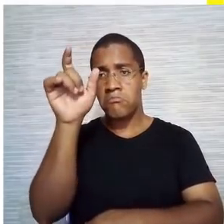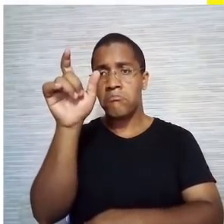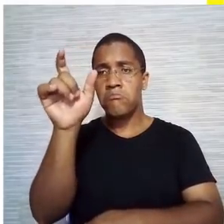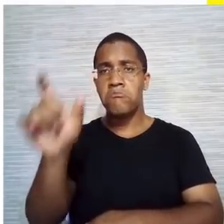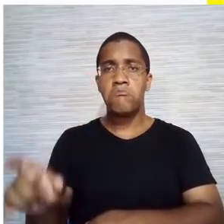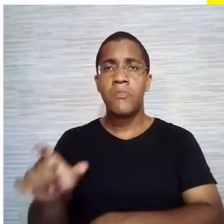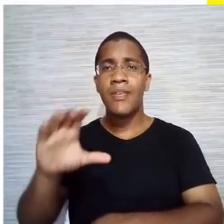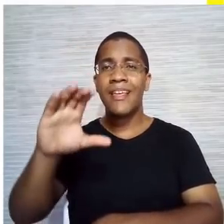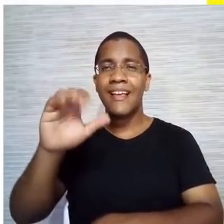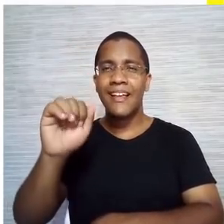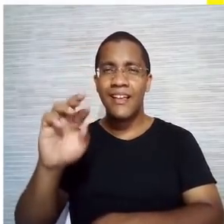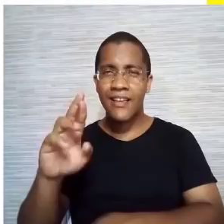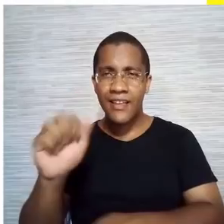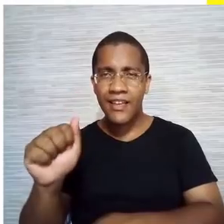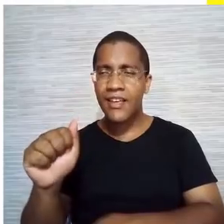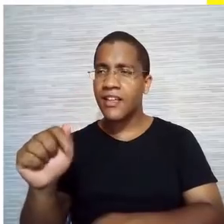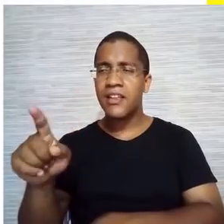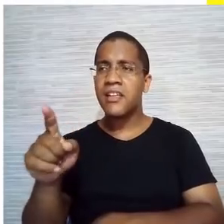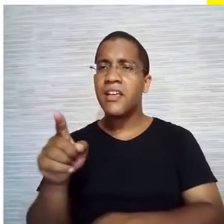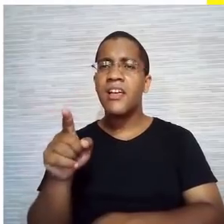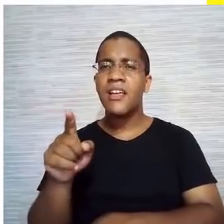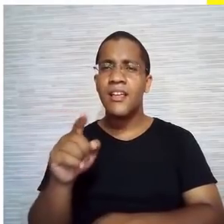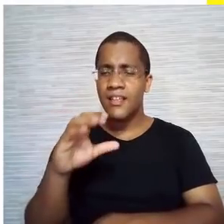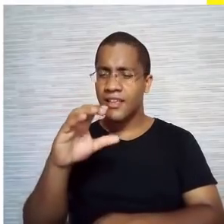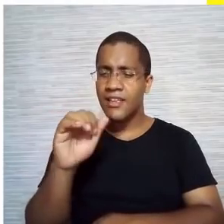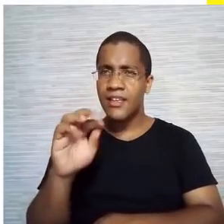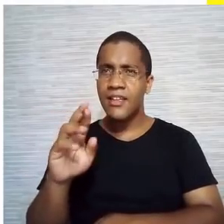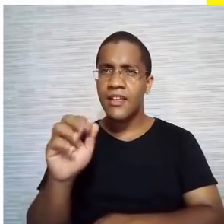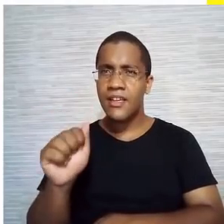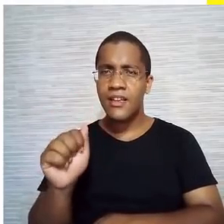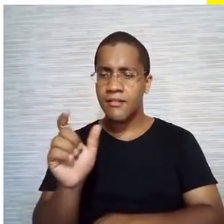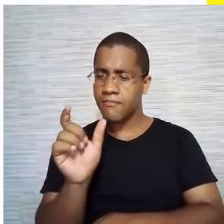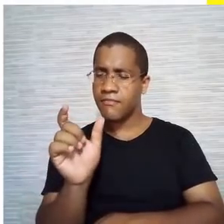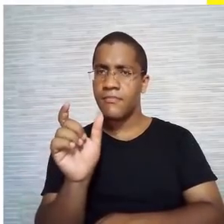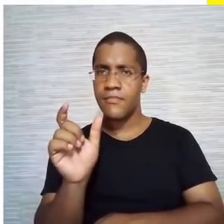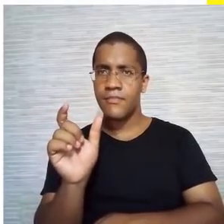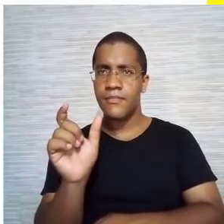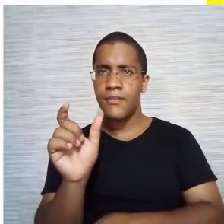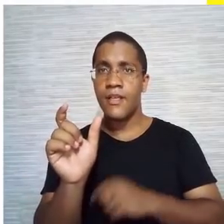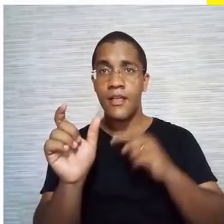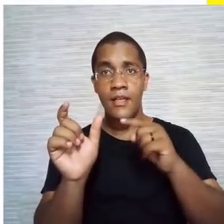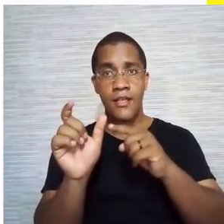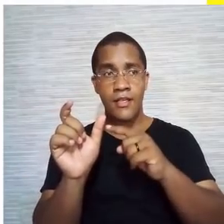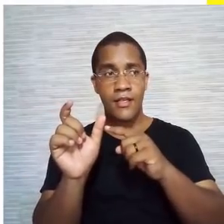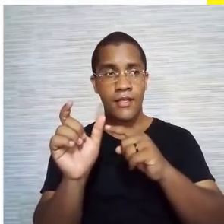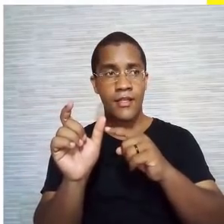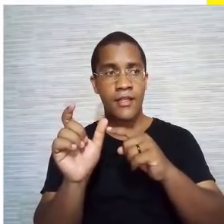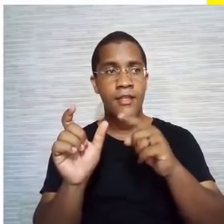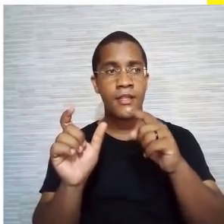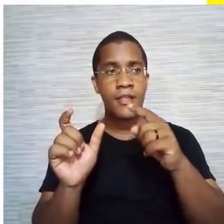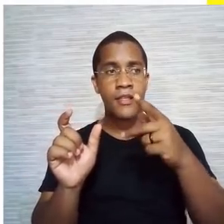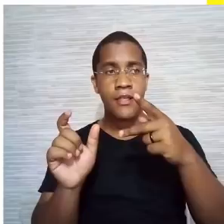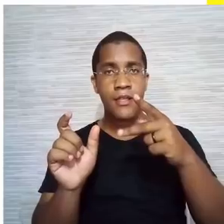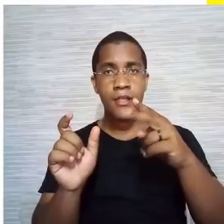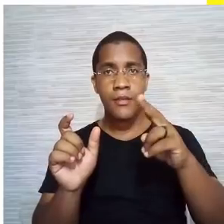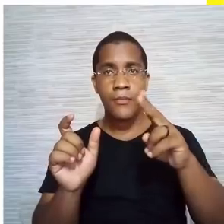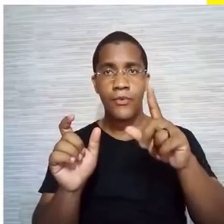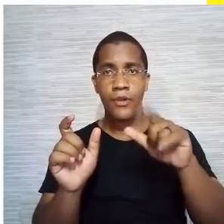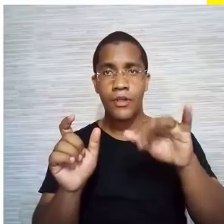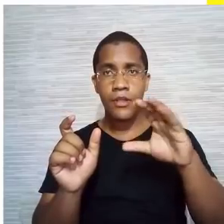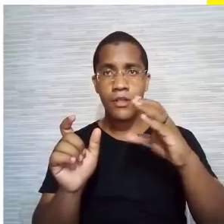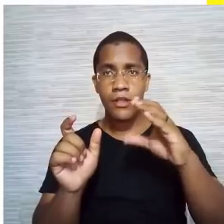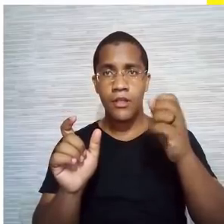pedido de um polícia. Veja só, cara, polícia. Duas palavras que nos remetem justamente ao